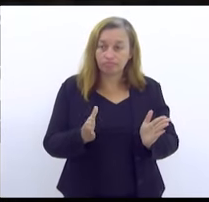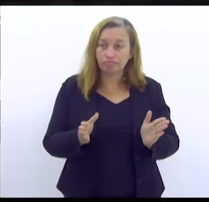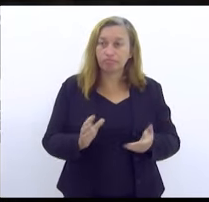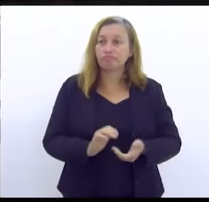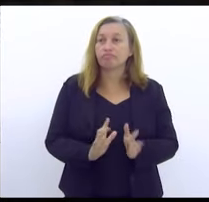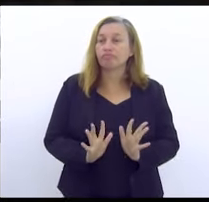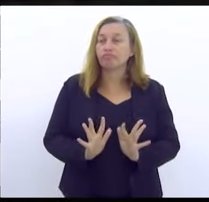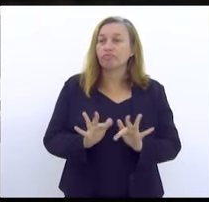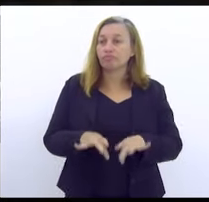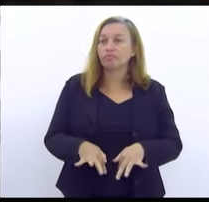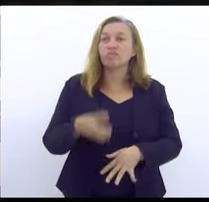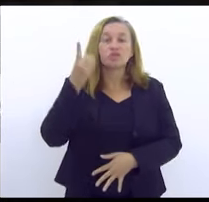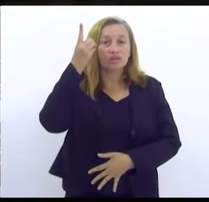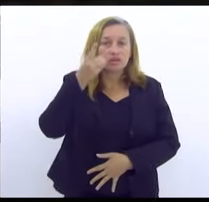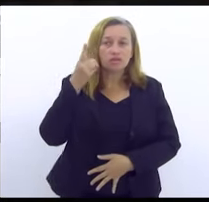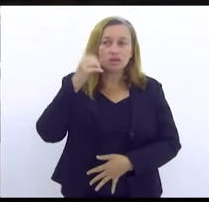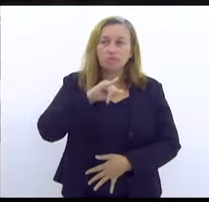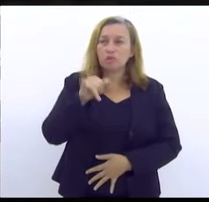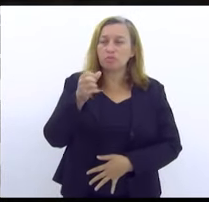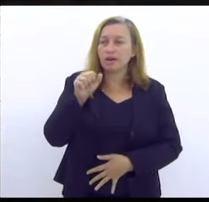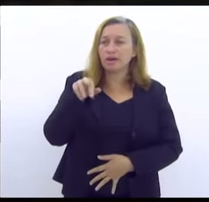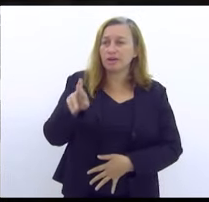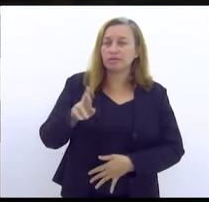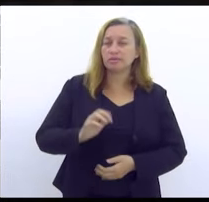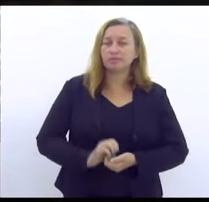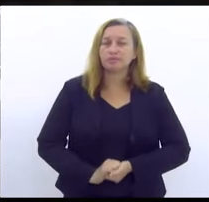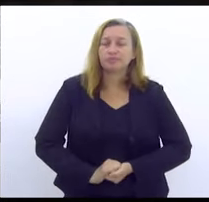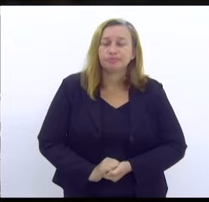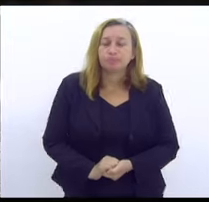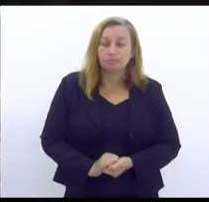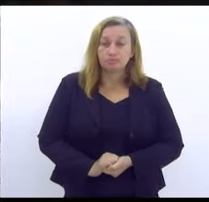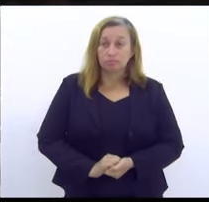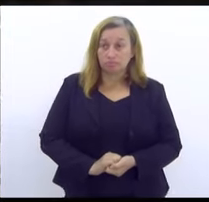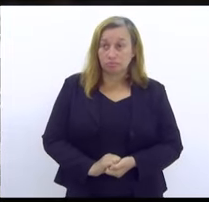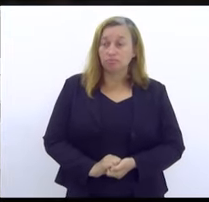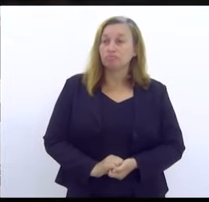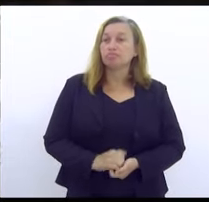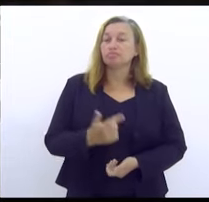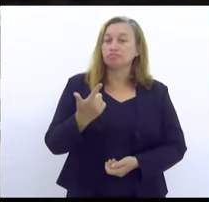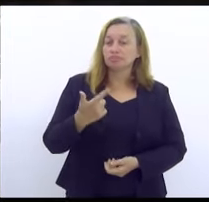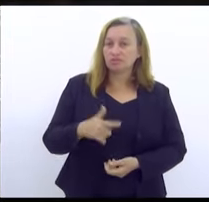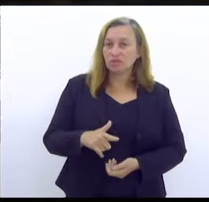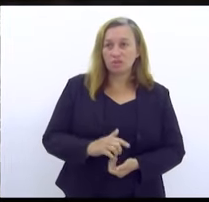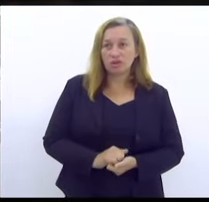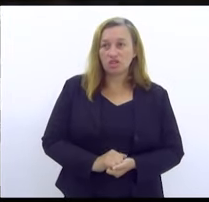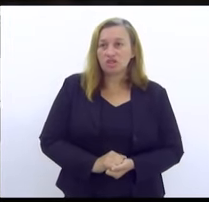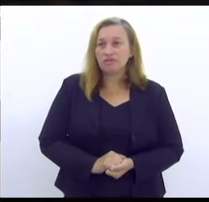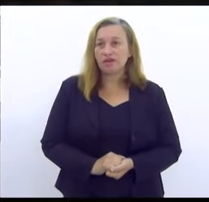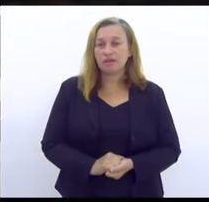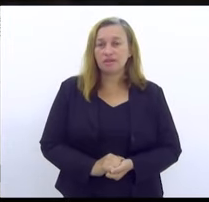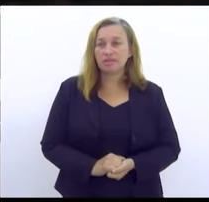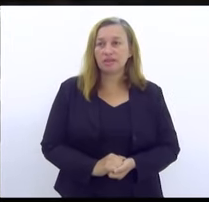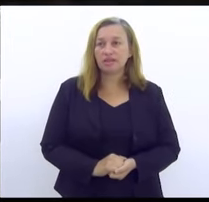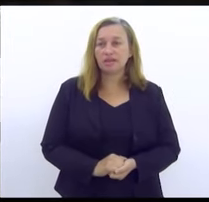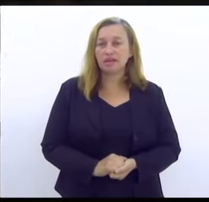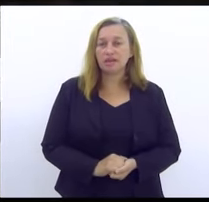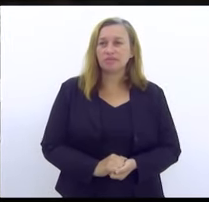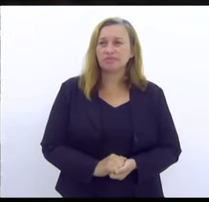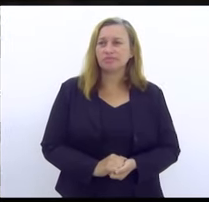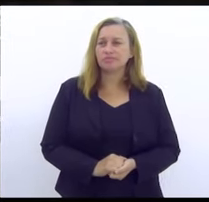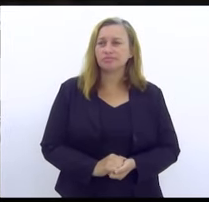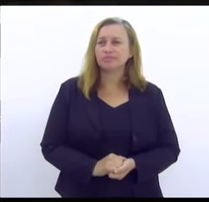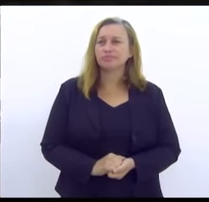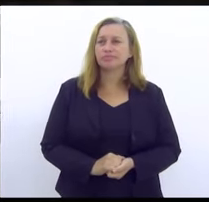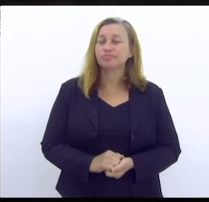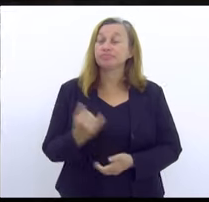final, deputado Josemar. E essa recriação dessa secretaria, deputado Josemar, e